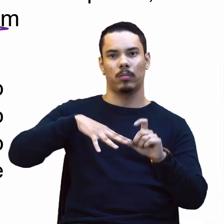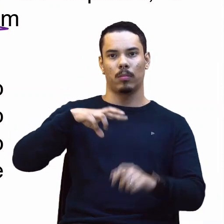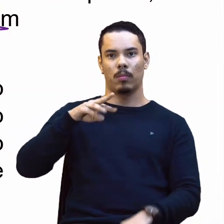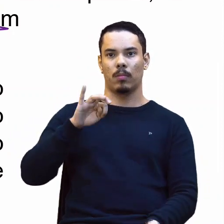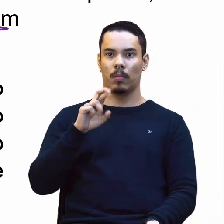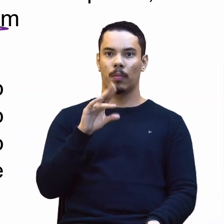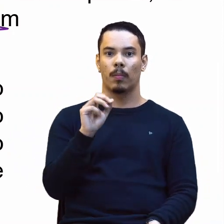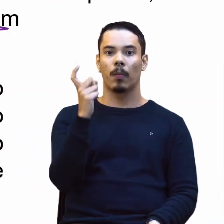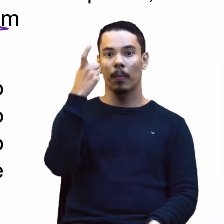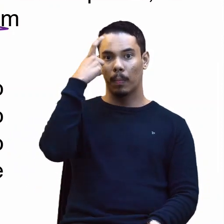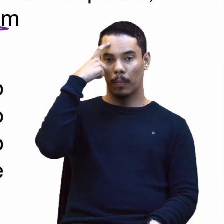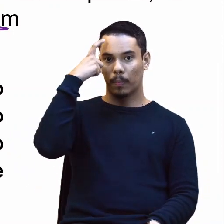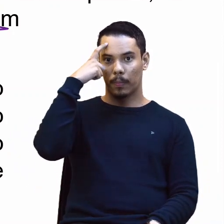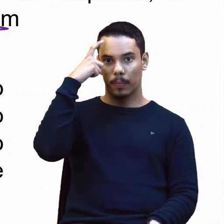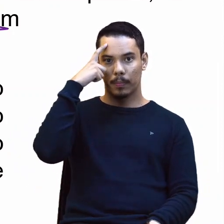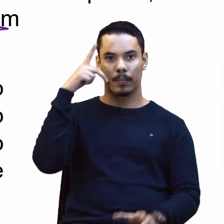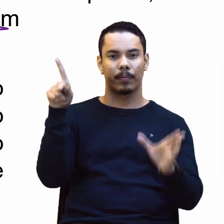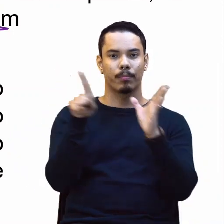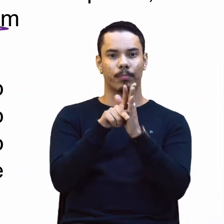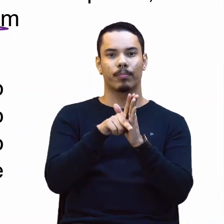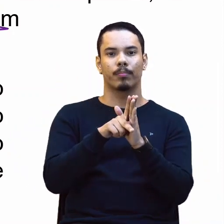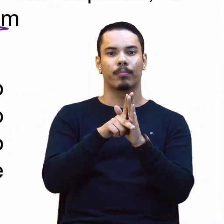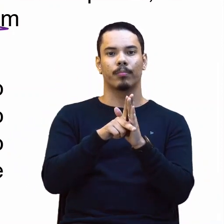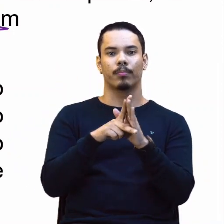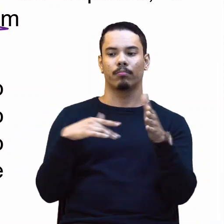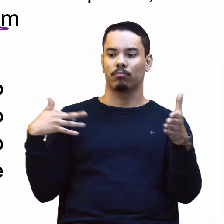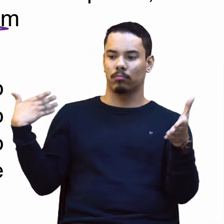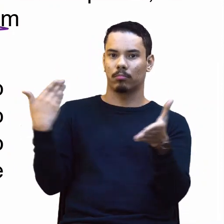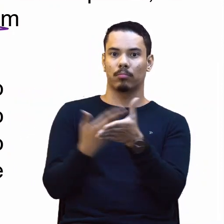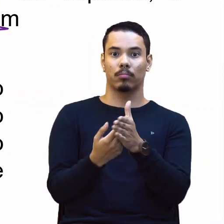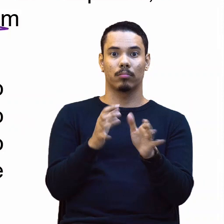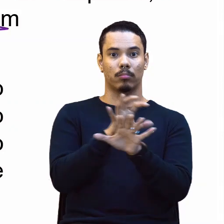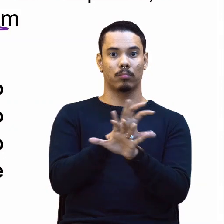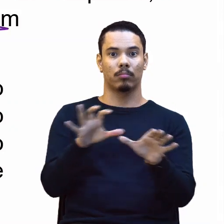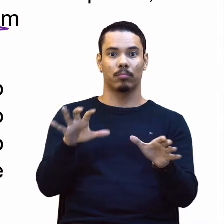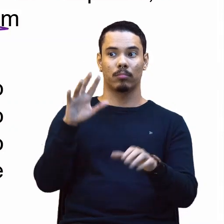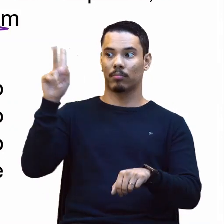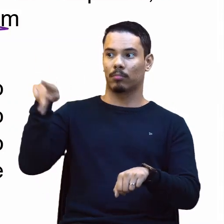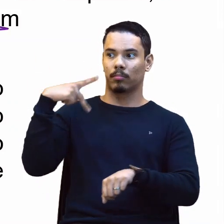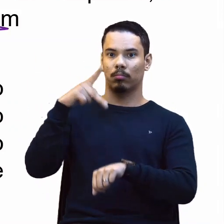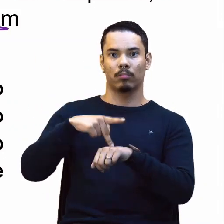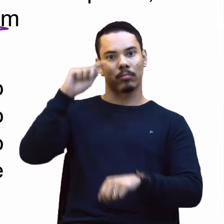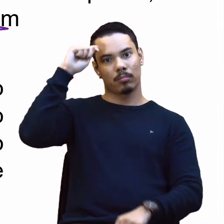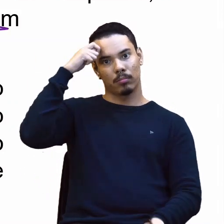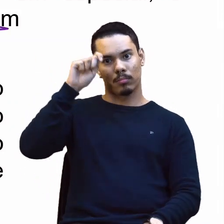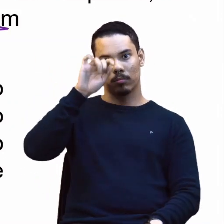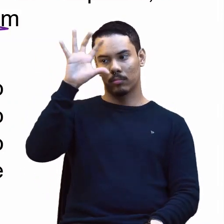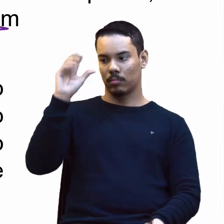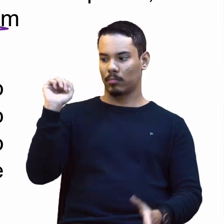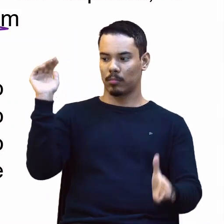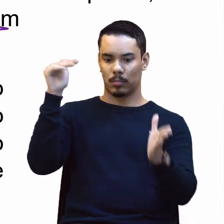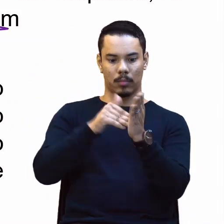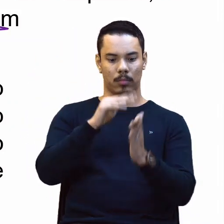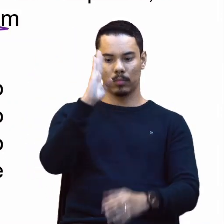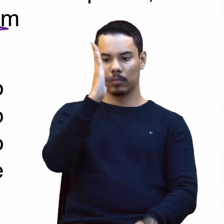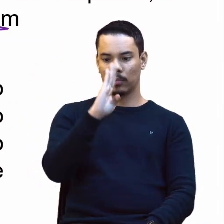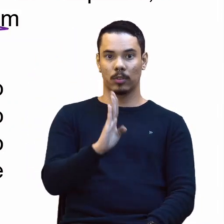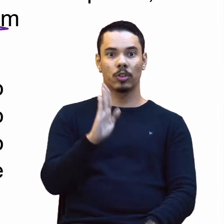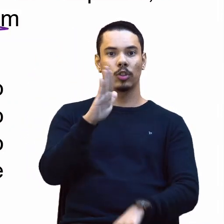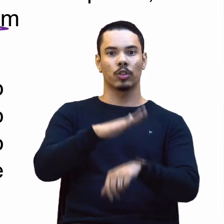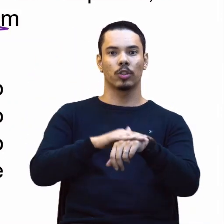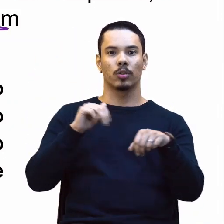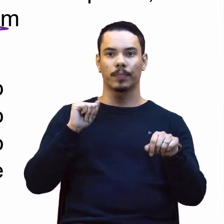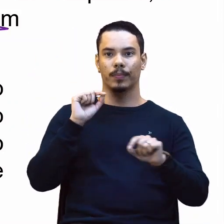pensar mitologicamente foi trazido da África para o Brasil. E nela há muitos deuses que são chamados de